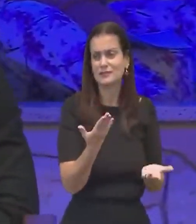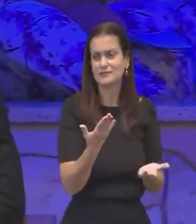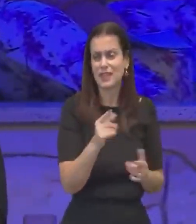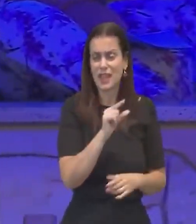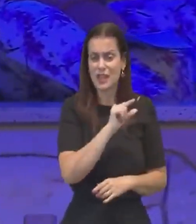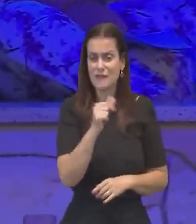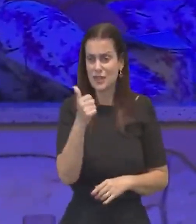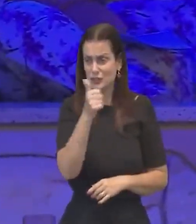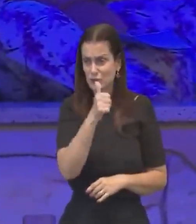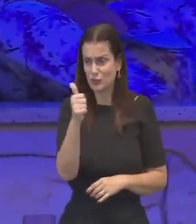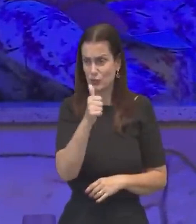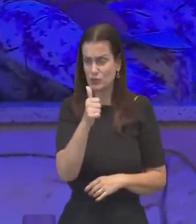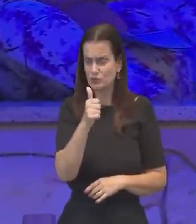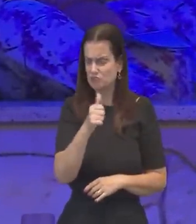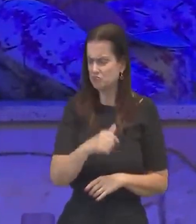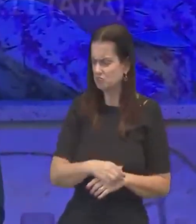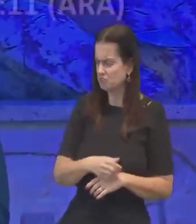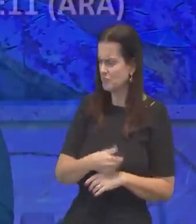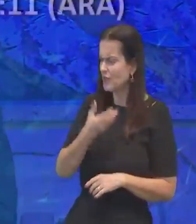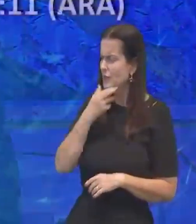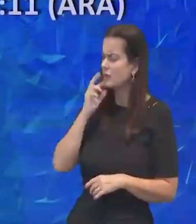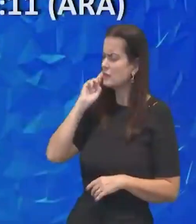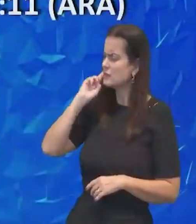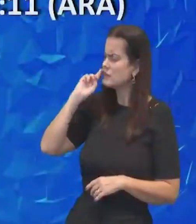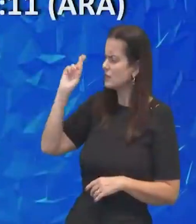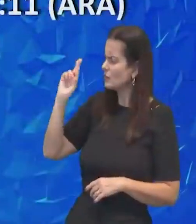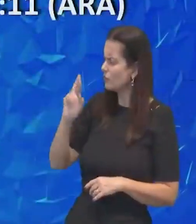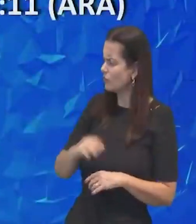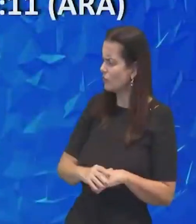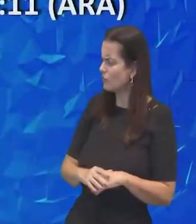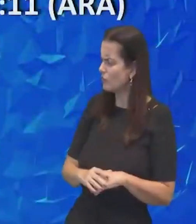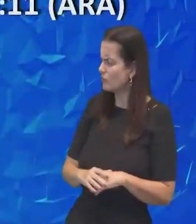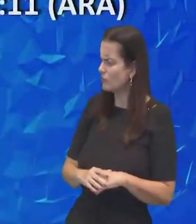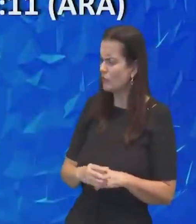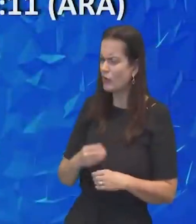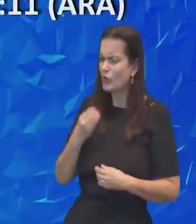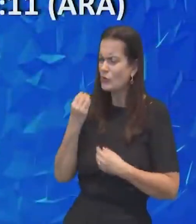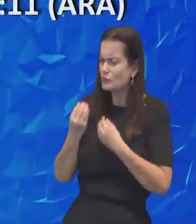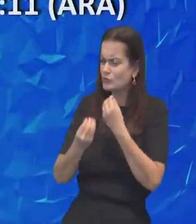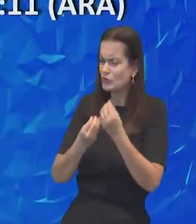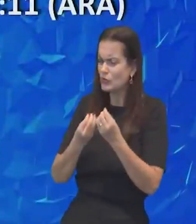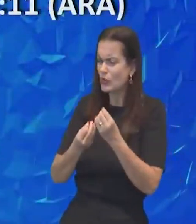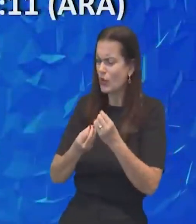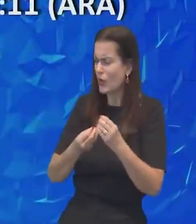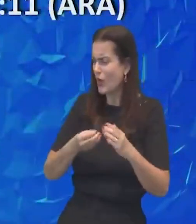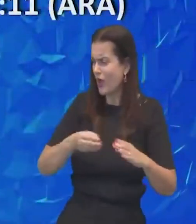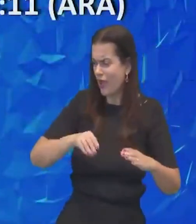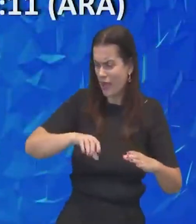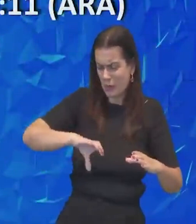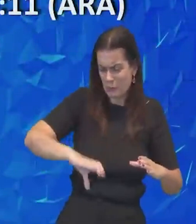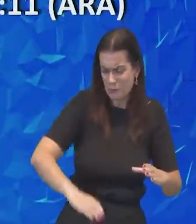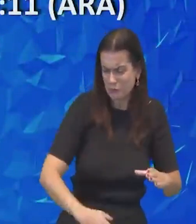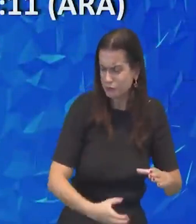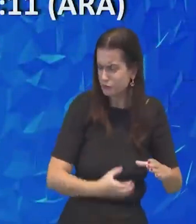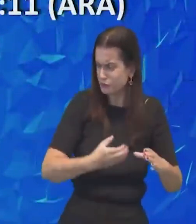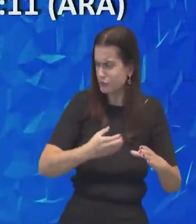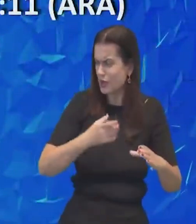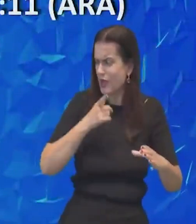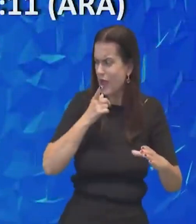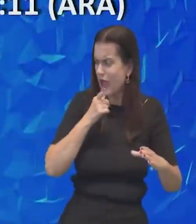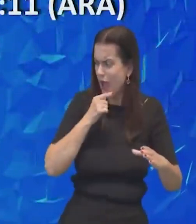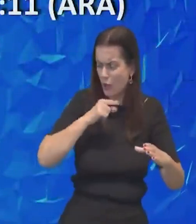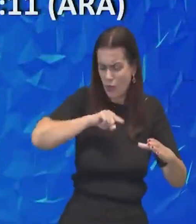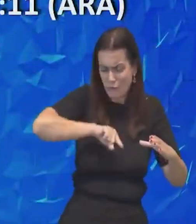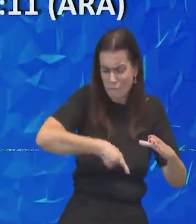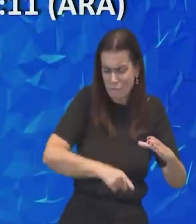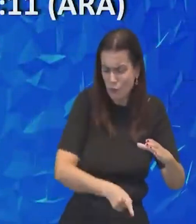11, disse-lhe a mulher: Senhor, tu não tens como tirá-la, e o poço é fundo, de onde, pois, tens essa água